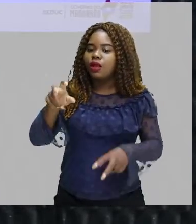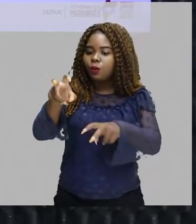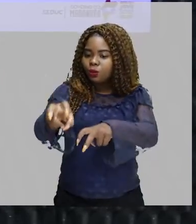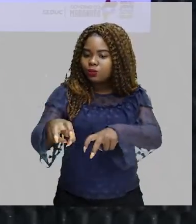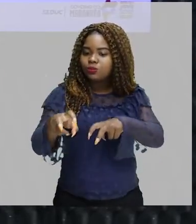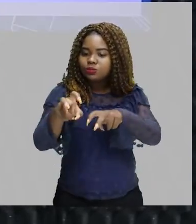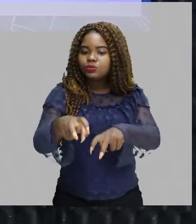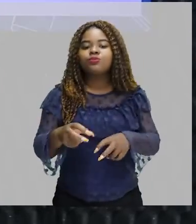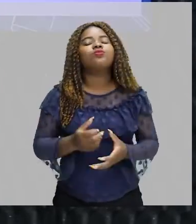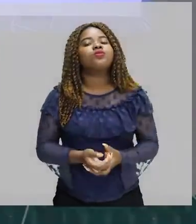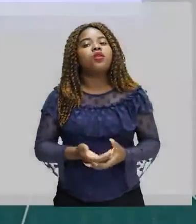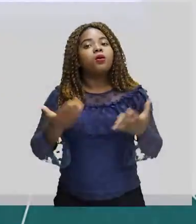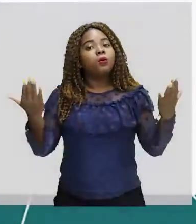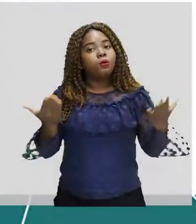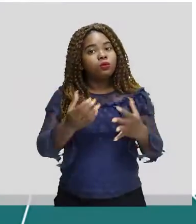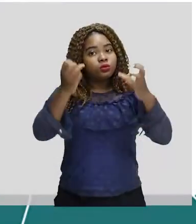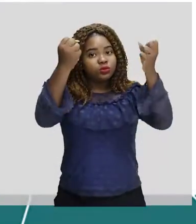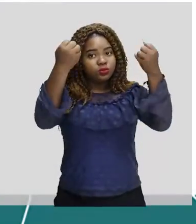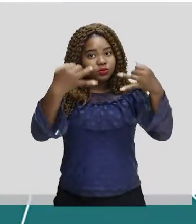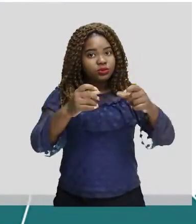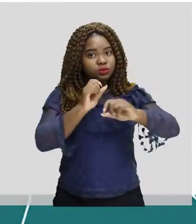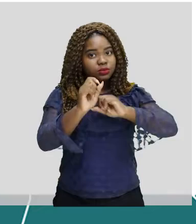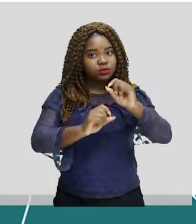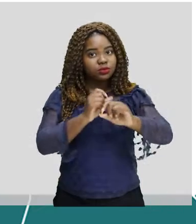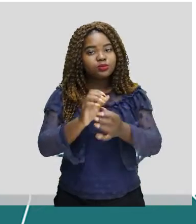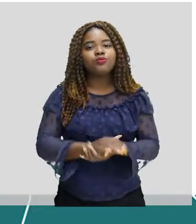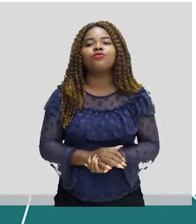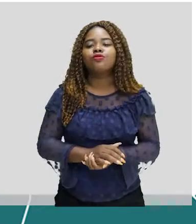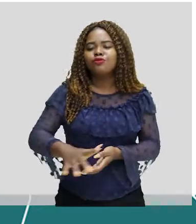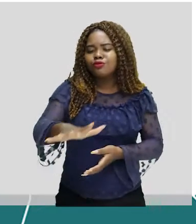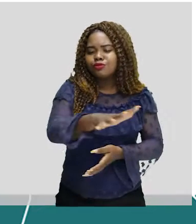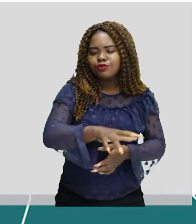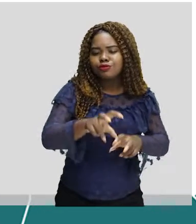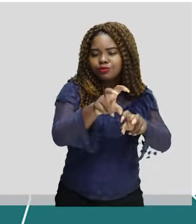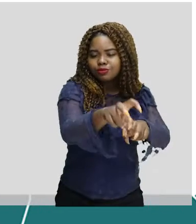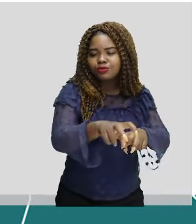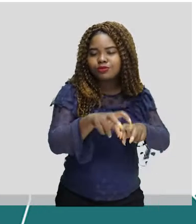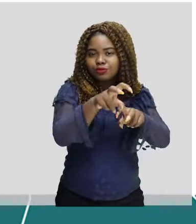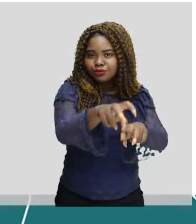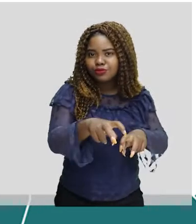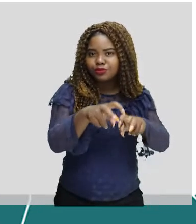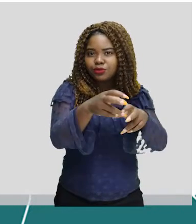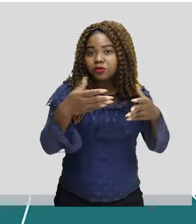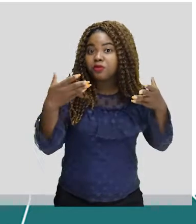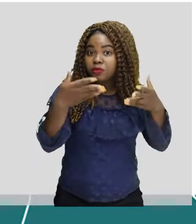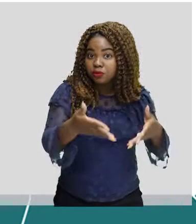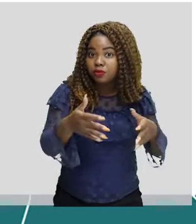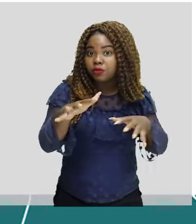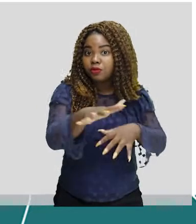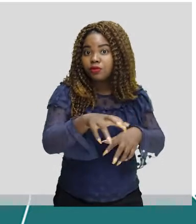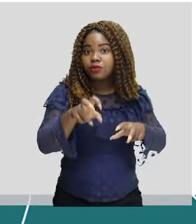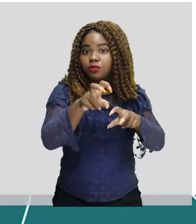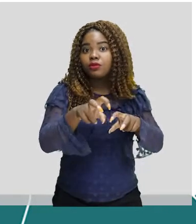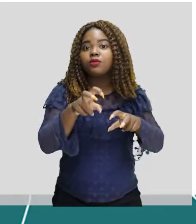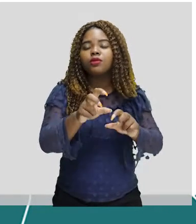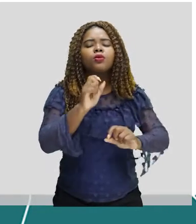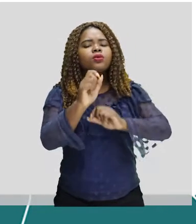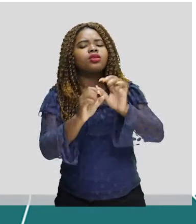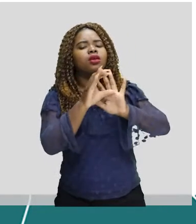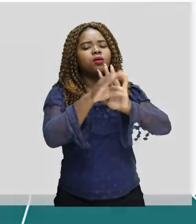e hoje nós vamos falar sobre o belo espaço rural. Vamos explicar o que é em sua definição,